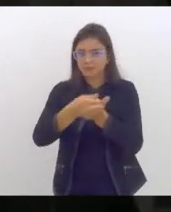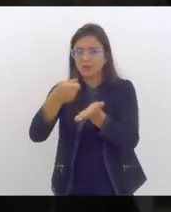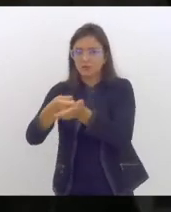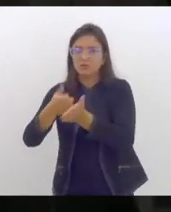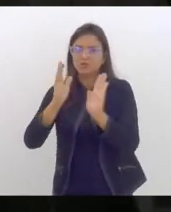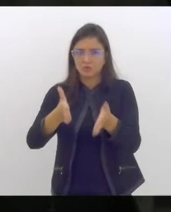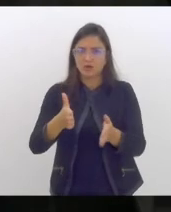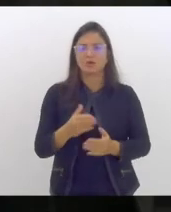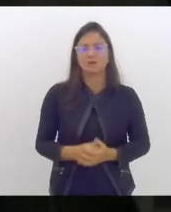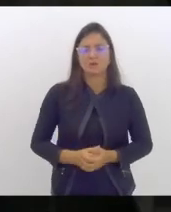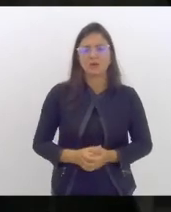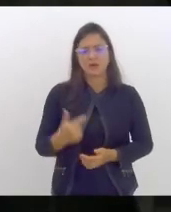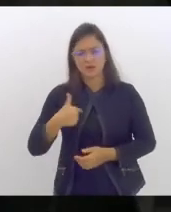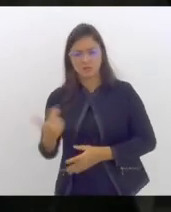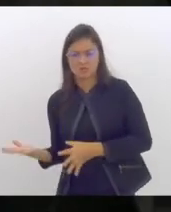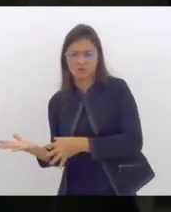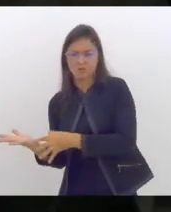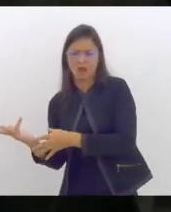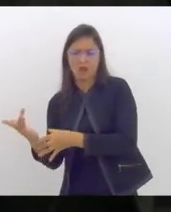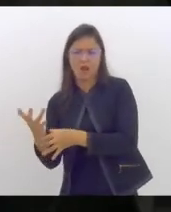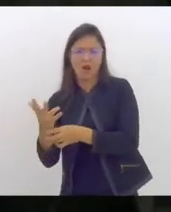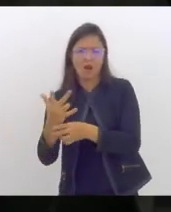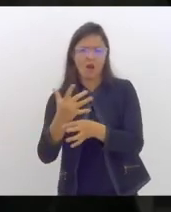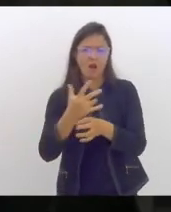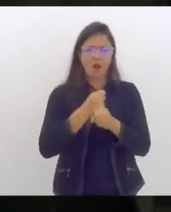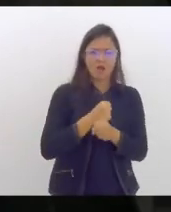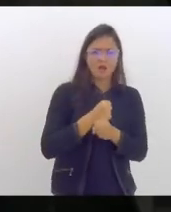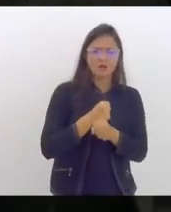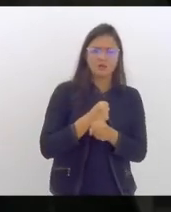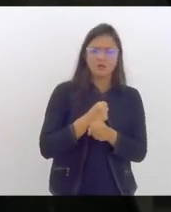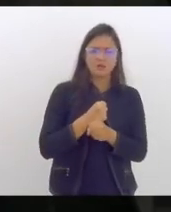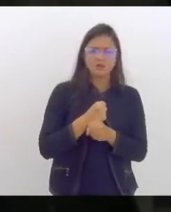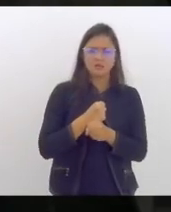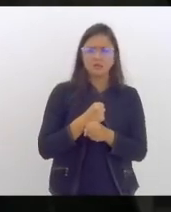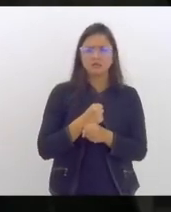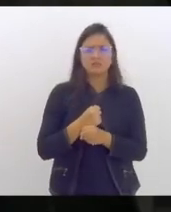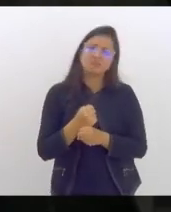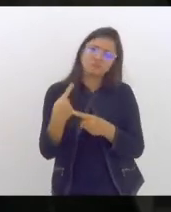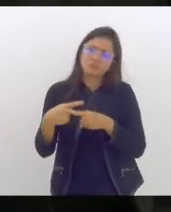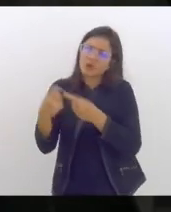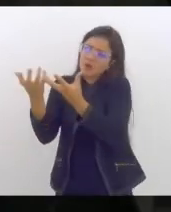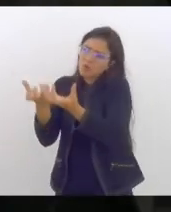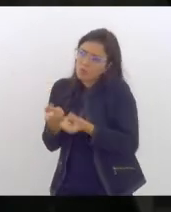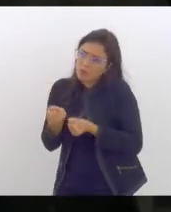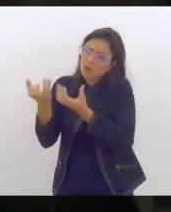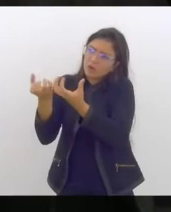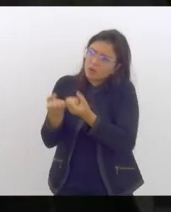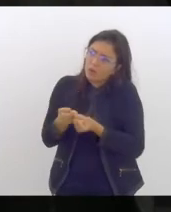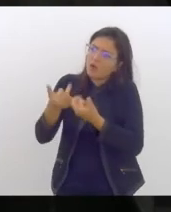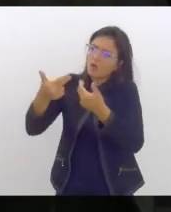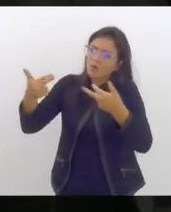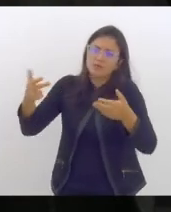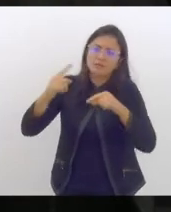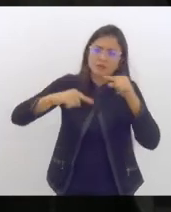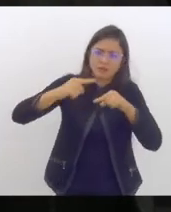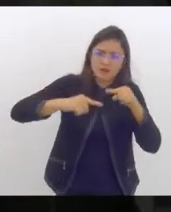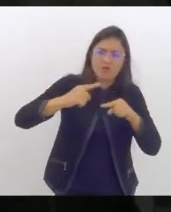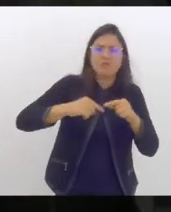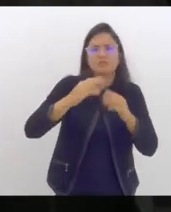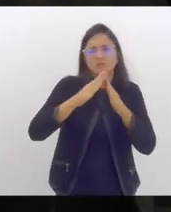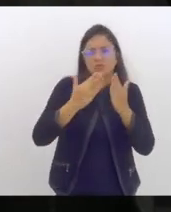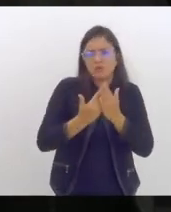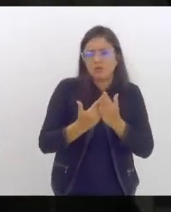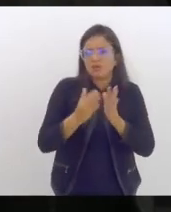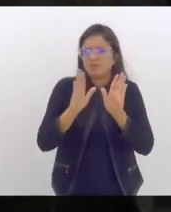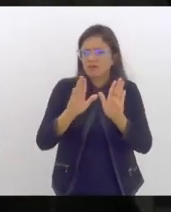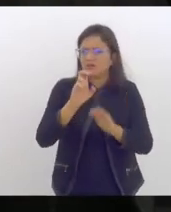quando eu somo todas as despesas empenhadas, que no fundo é tudo aquisição de material didático, não vai a 500